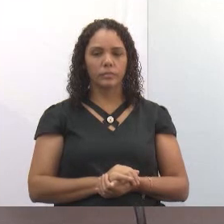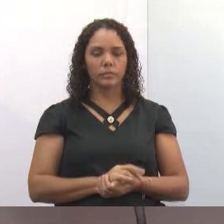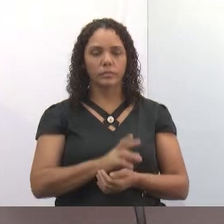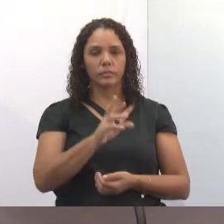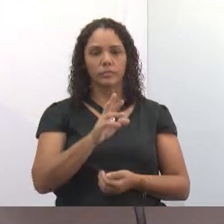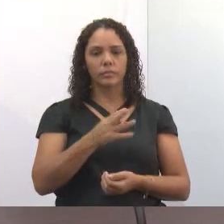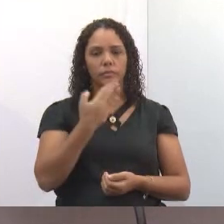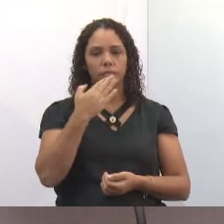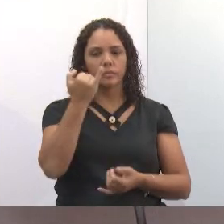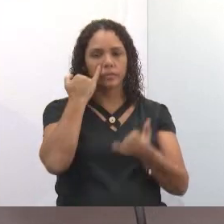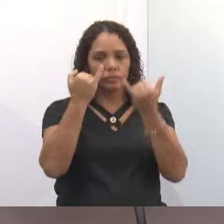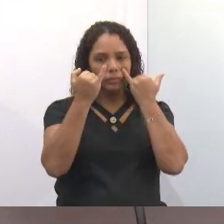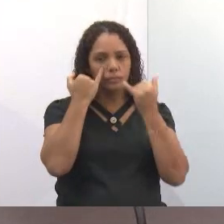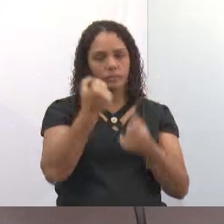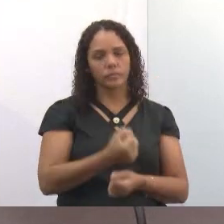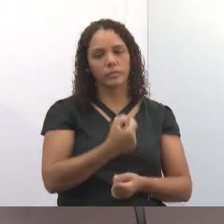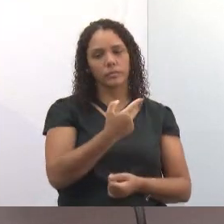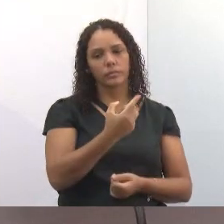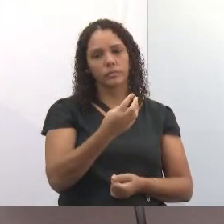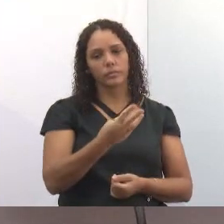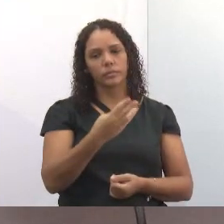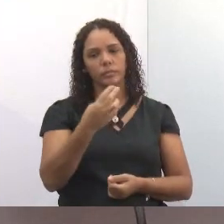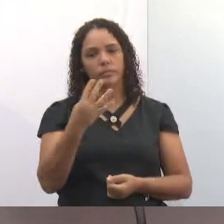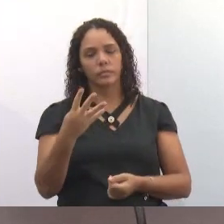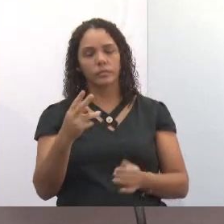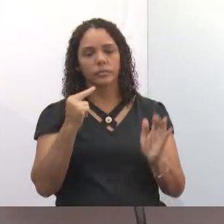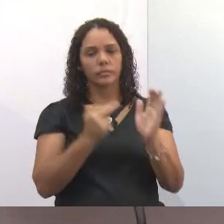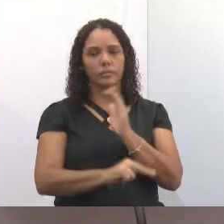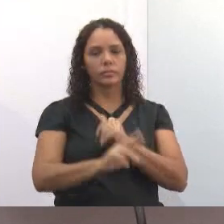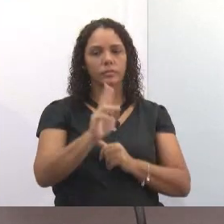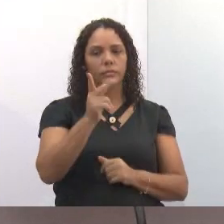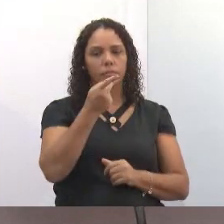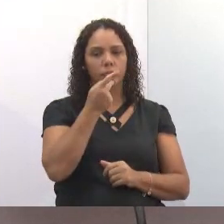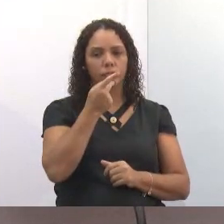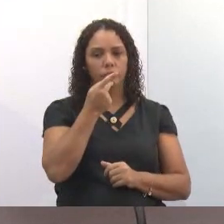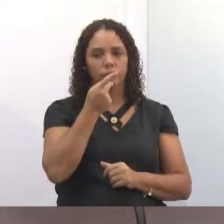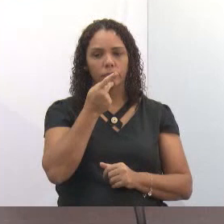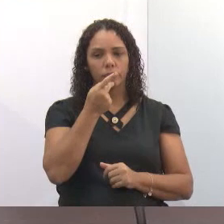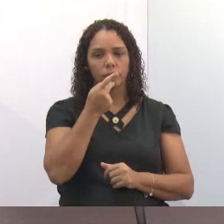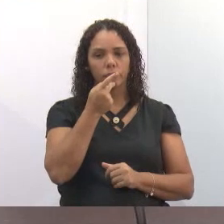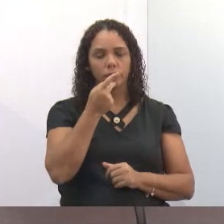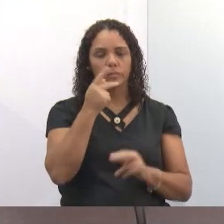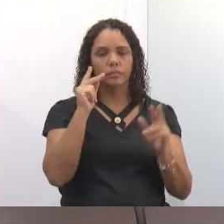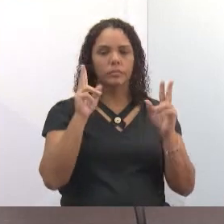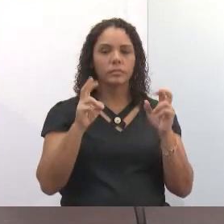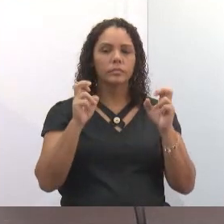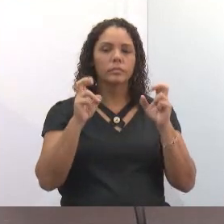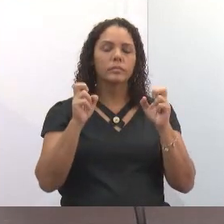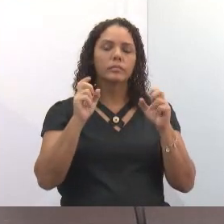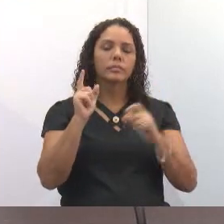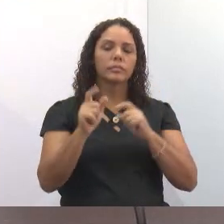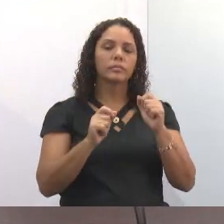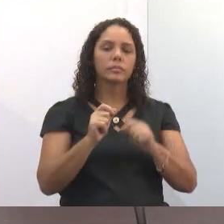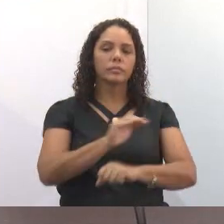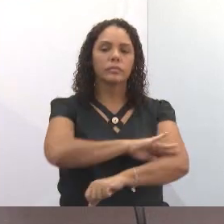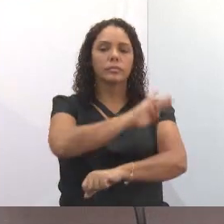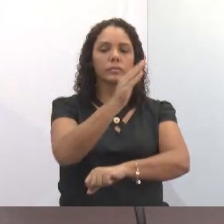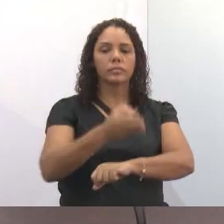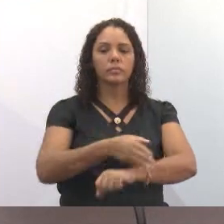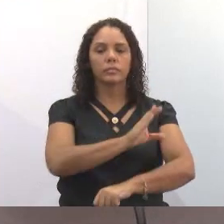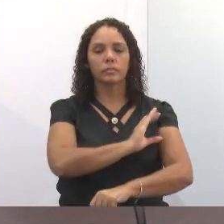Resposta ao pedido de informação em 134 do vereador Hernani Barreto, referente ao Morro do